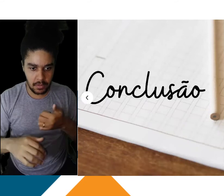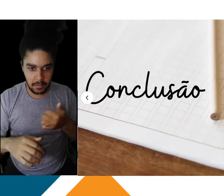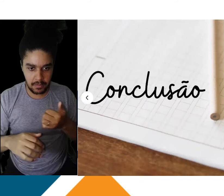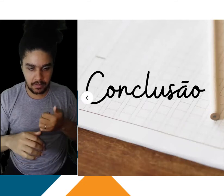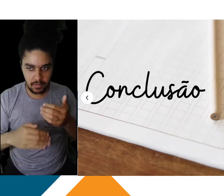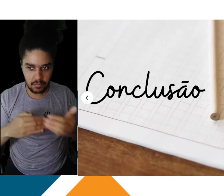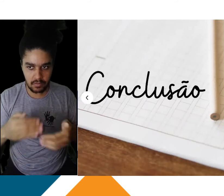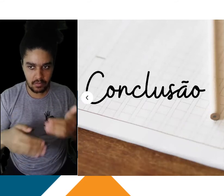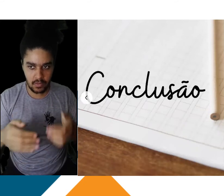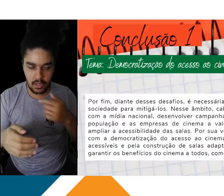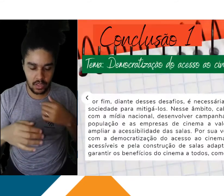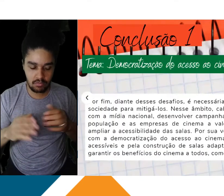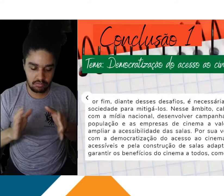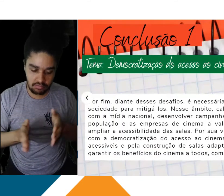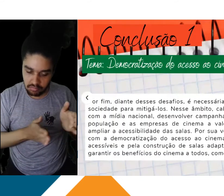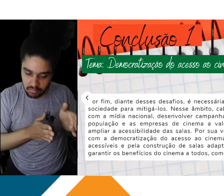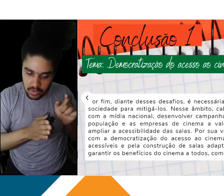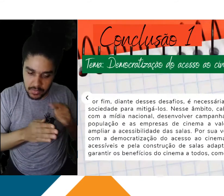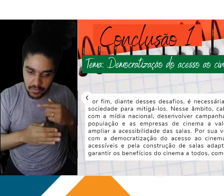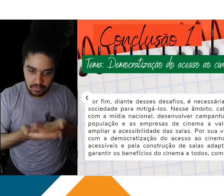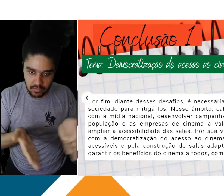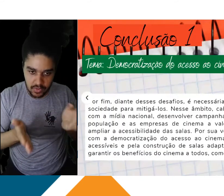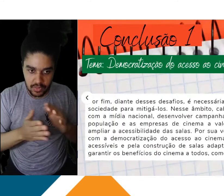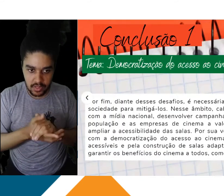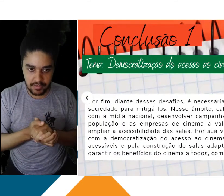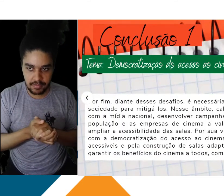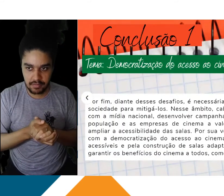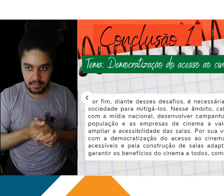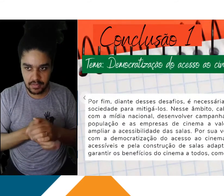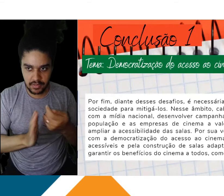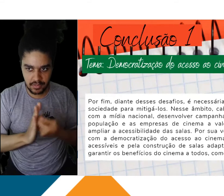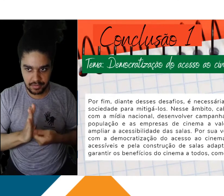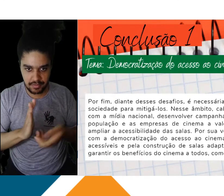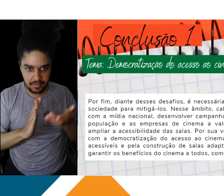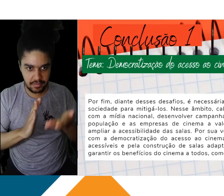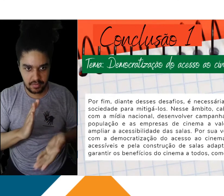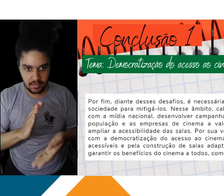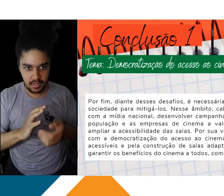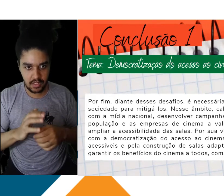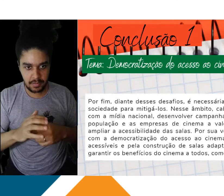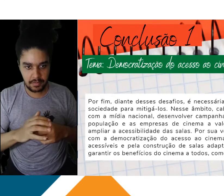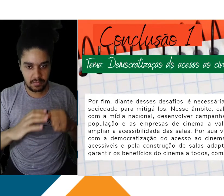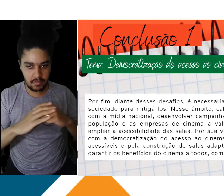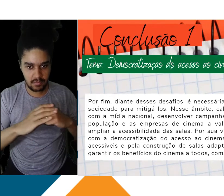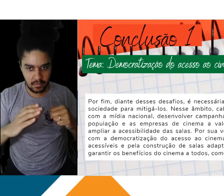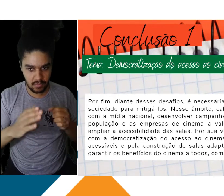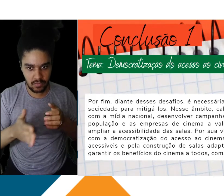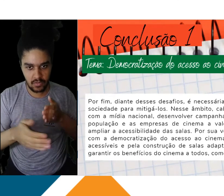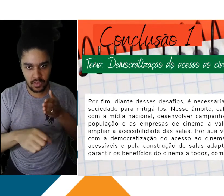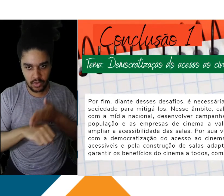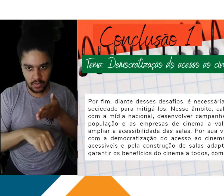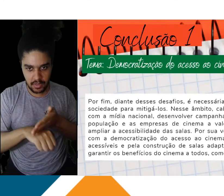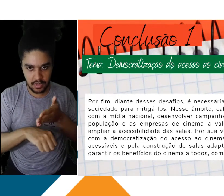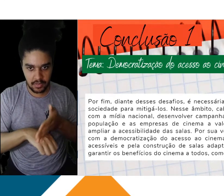primeiro processo de conclusão que eu separei para vocês é acerca do tema do Enem do ano passado, democratização do acesso ao cinema no